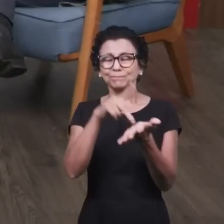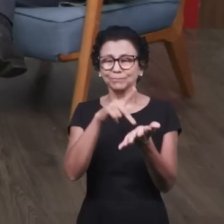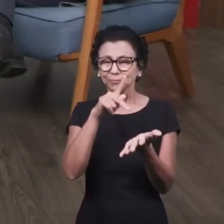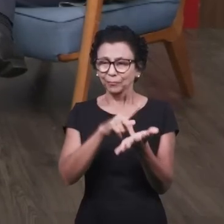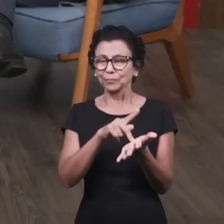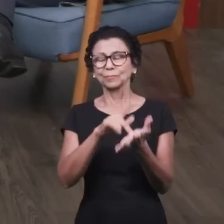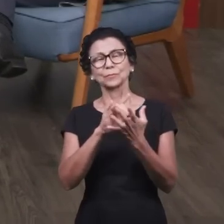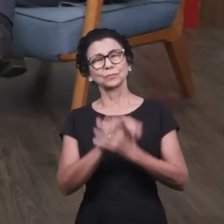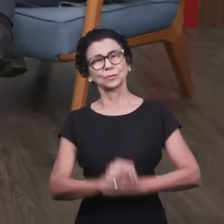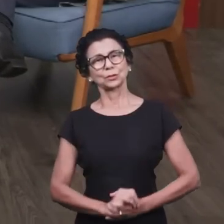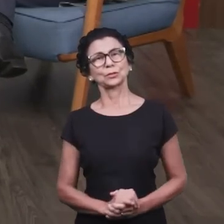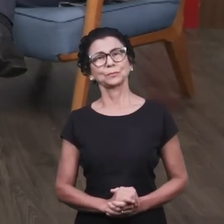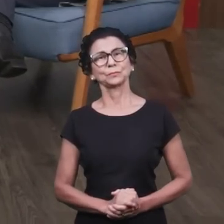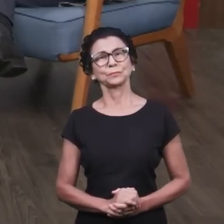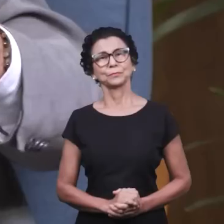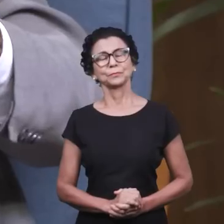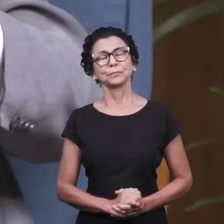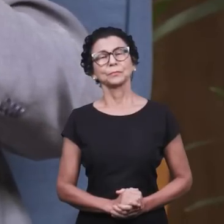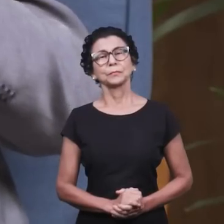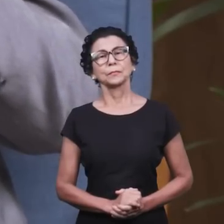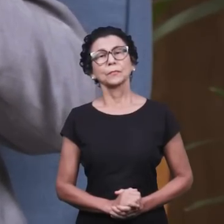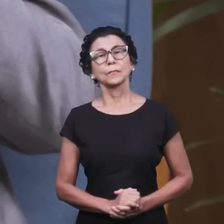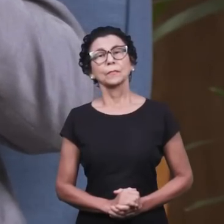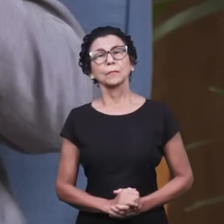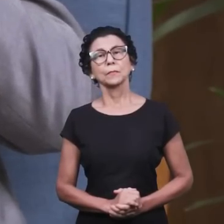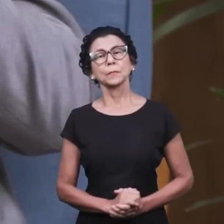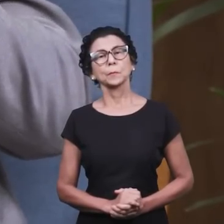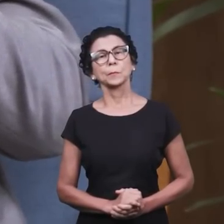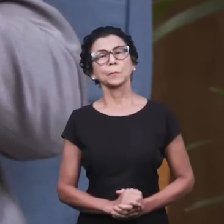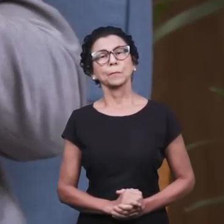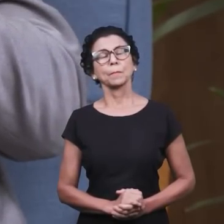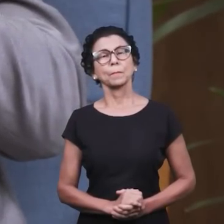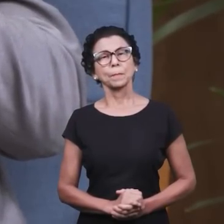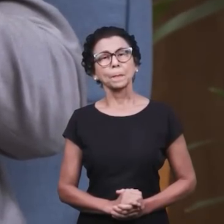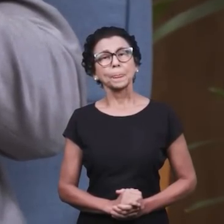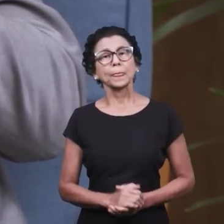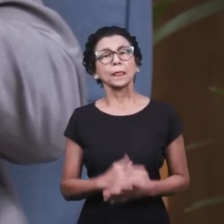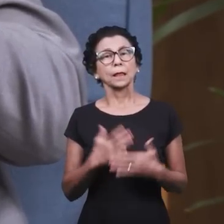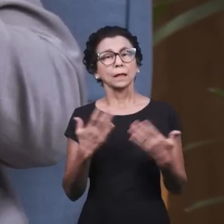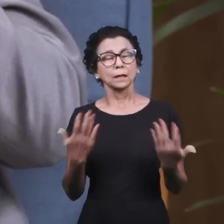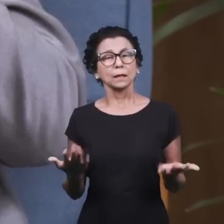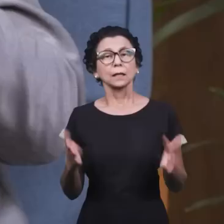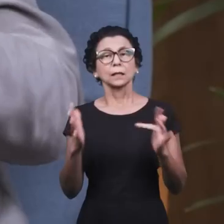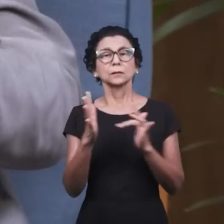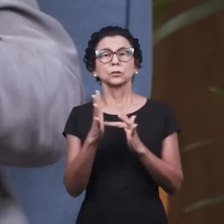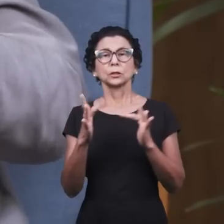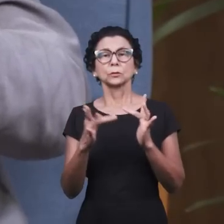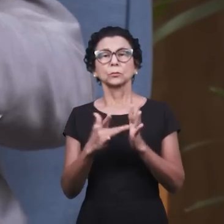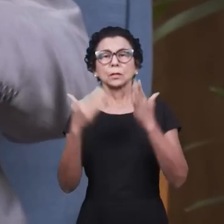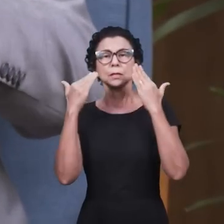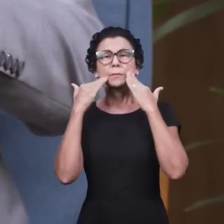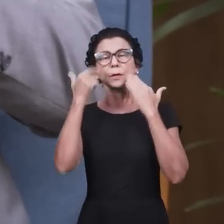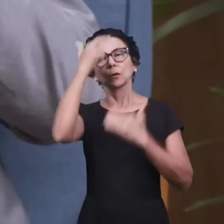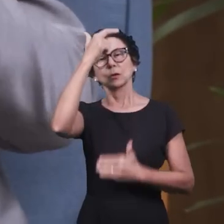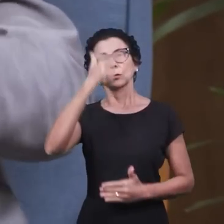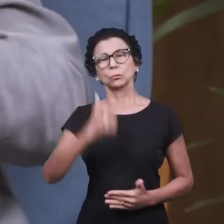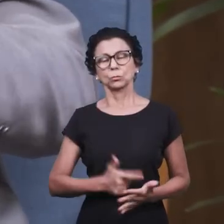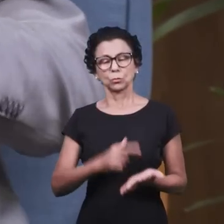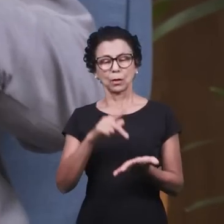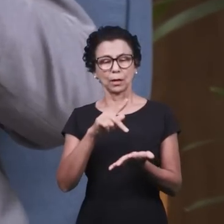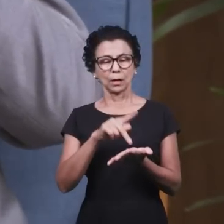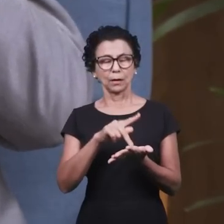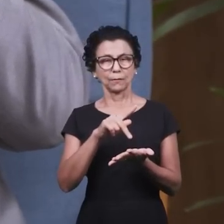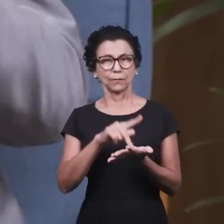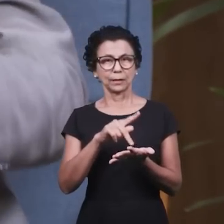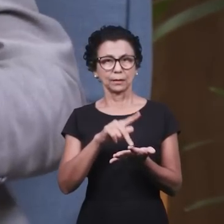verdade absoluta. E isso está claro, porque o Senhor Jesus ele se apresenta como a verdade, como a palavra, e